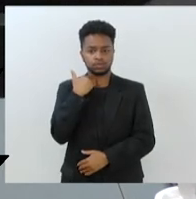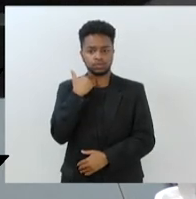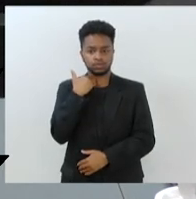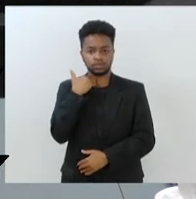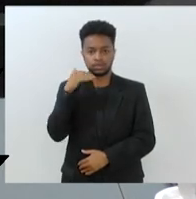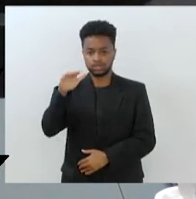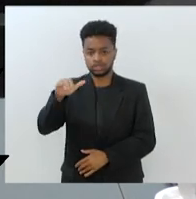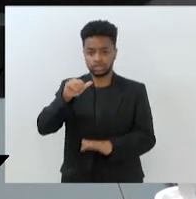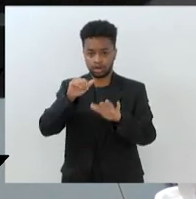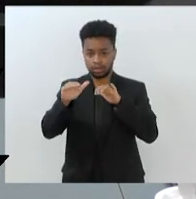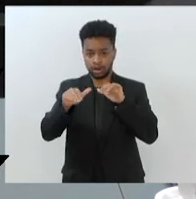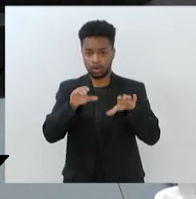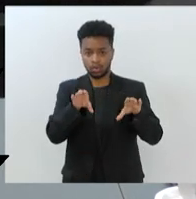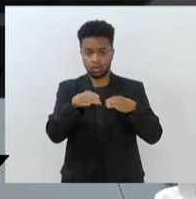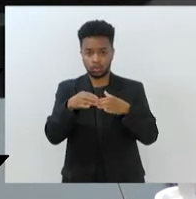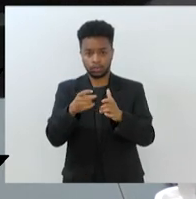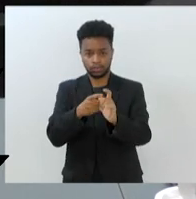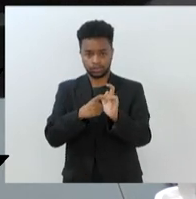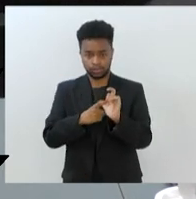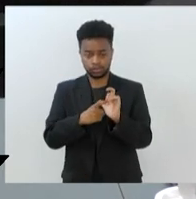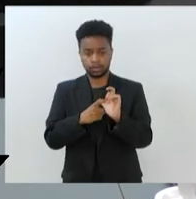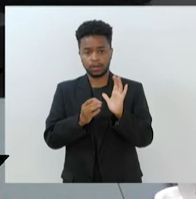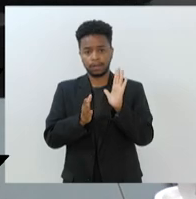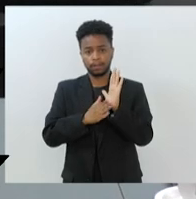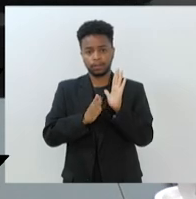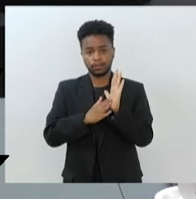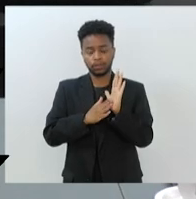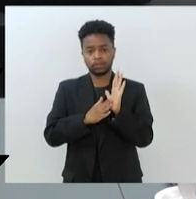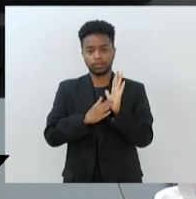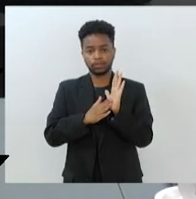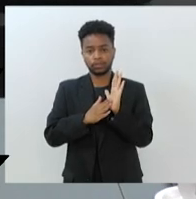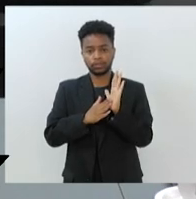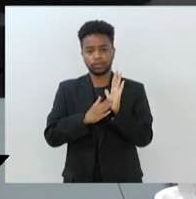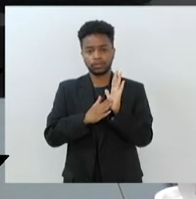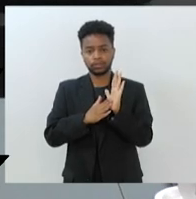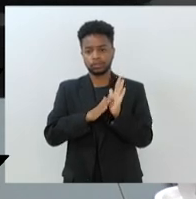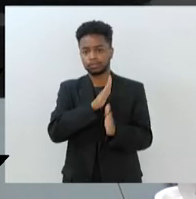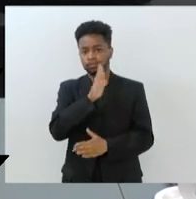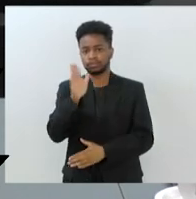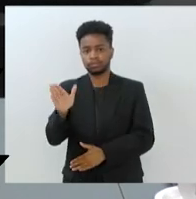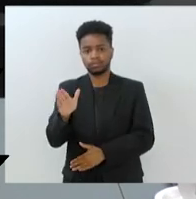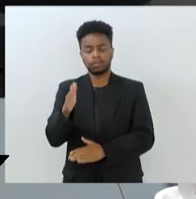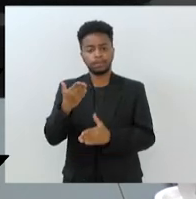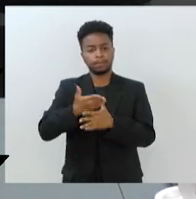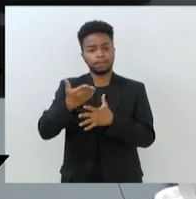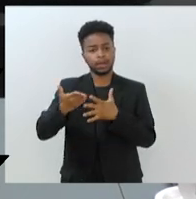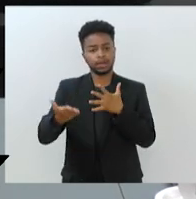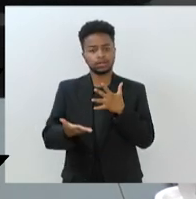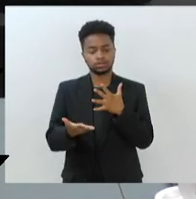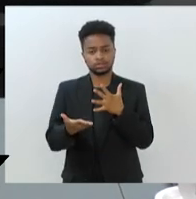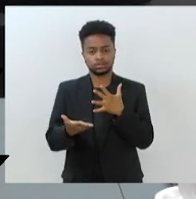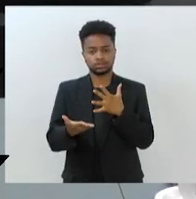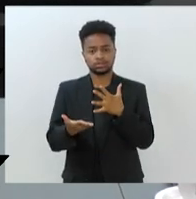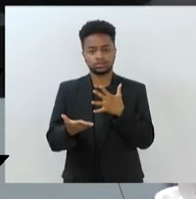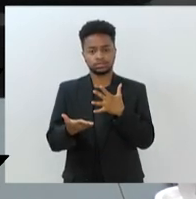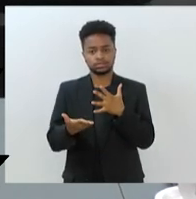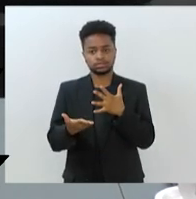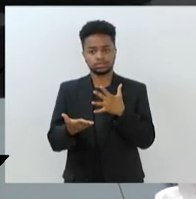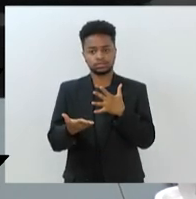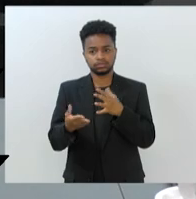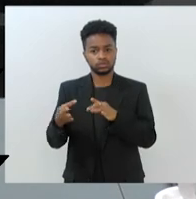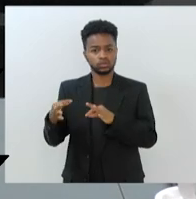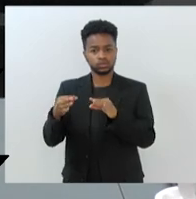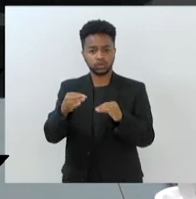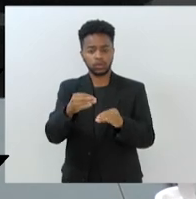seus devedores e propor diretamente um parcelamento? Todos os